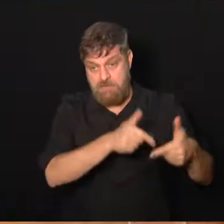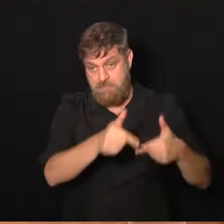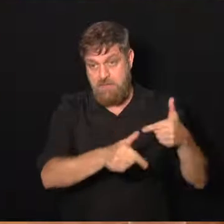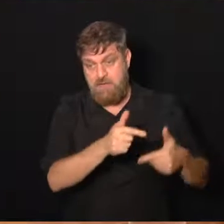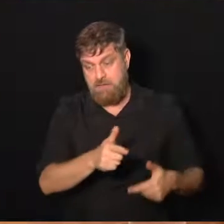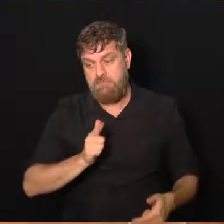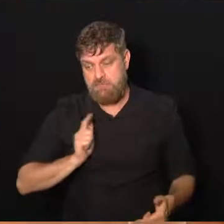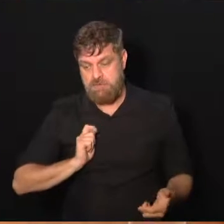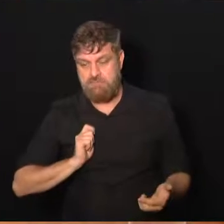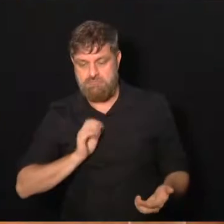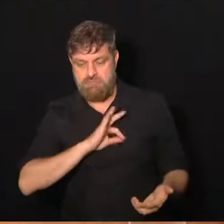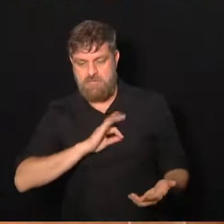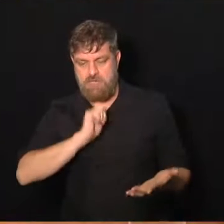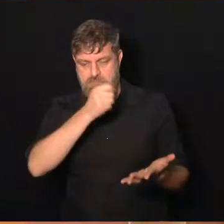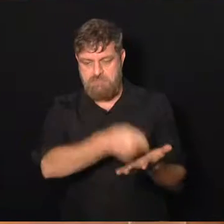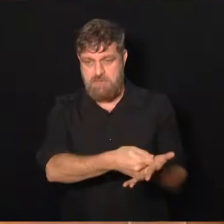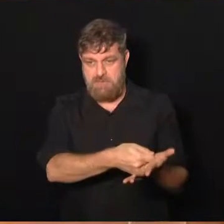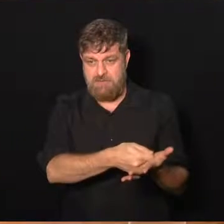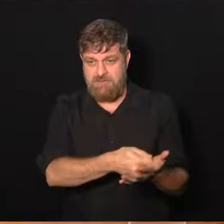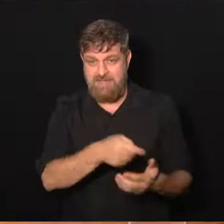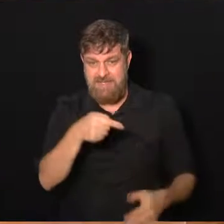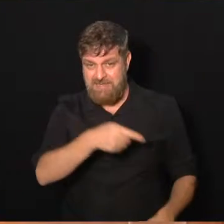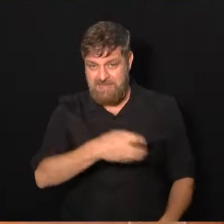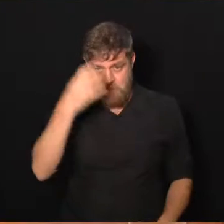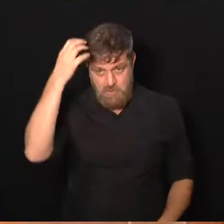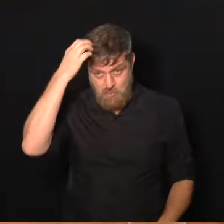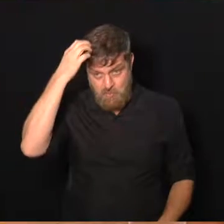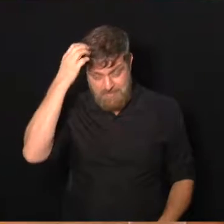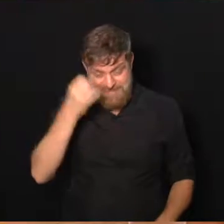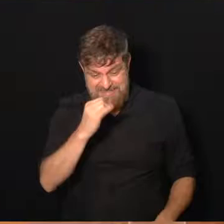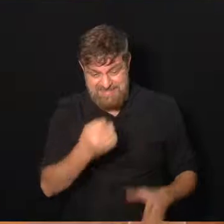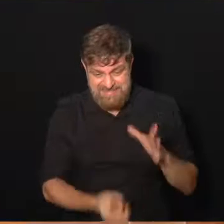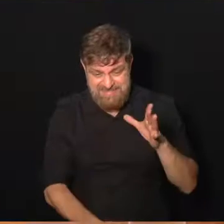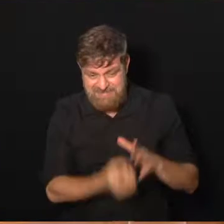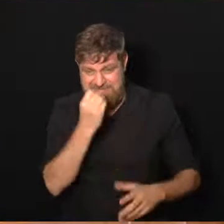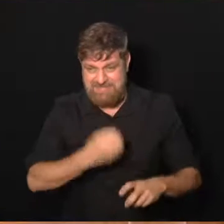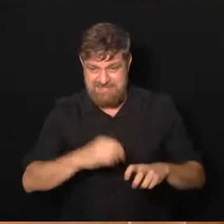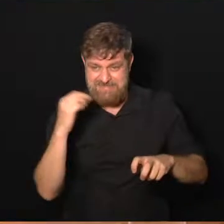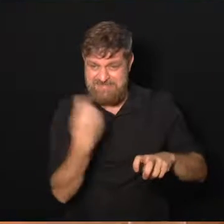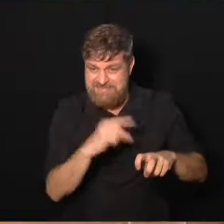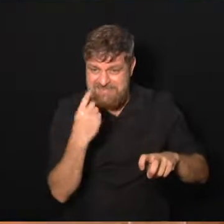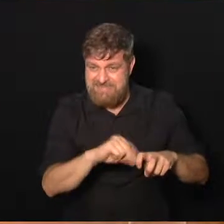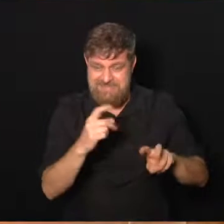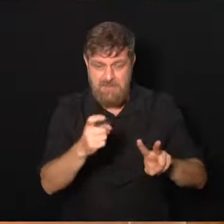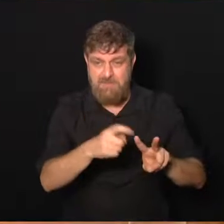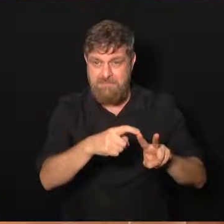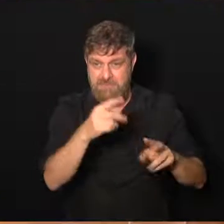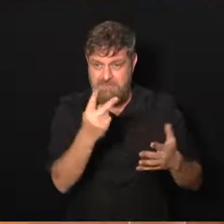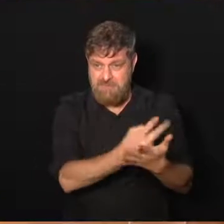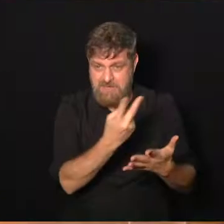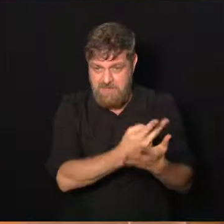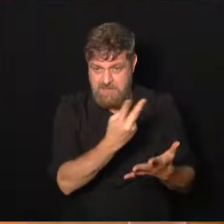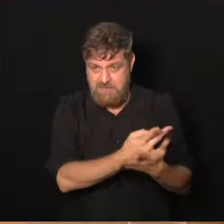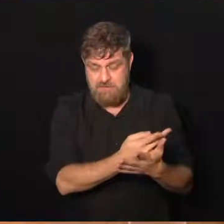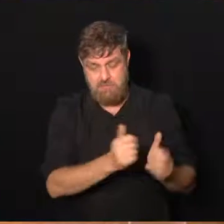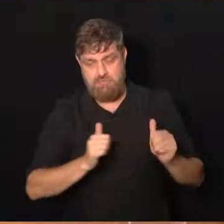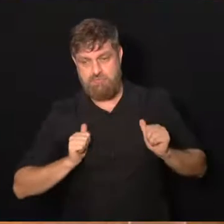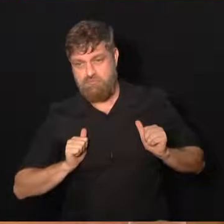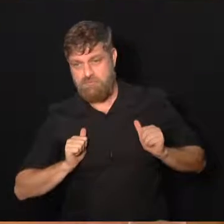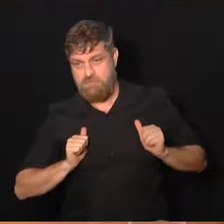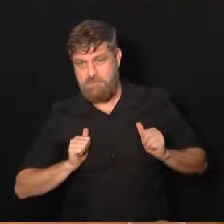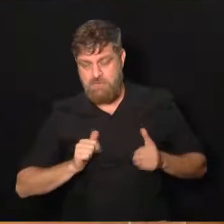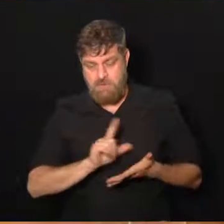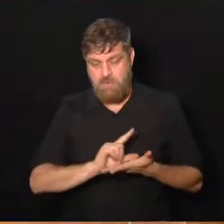respondem independentemente de culpa em casos de maus tratos, erro médico e negligência. Segundo o